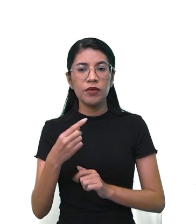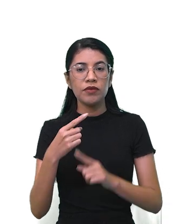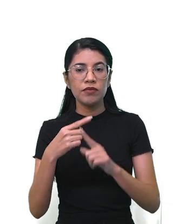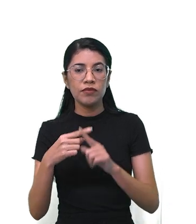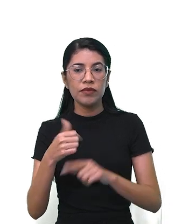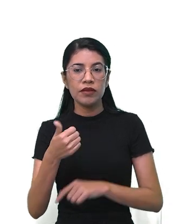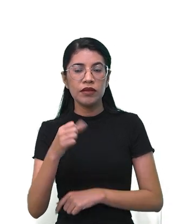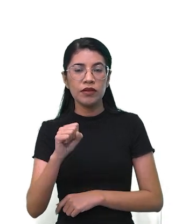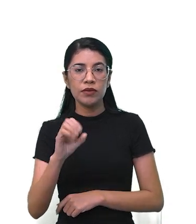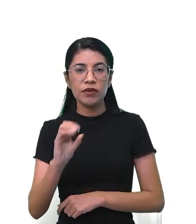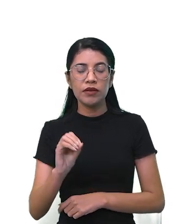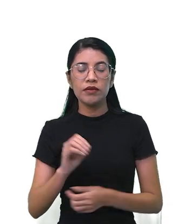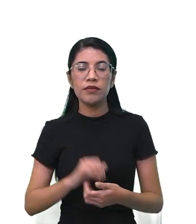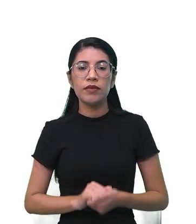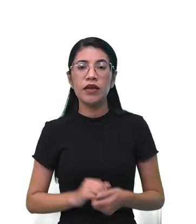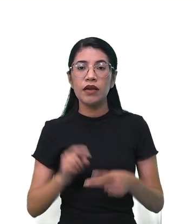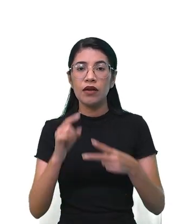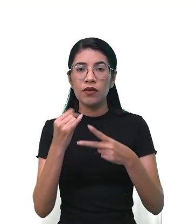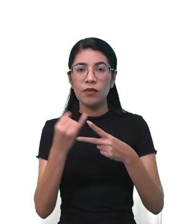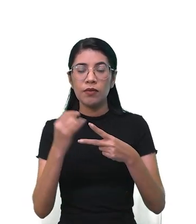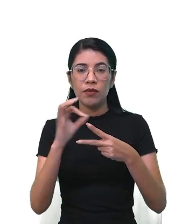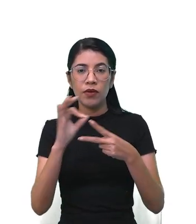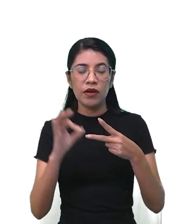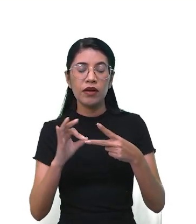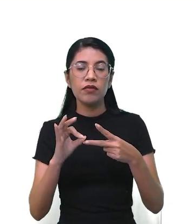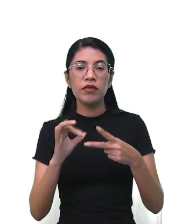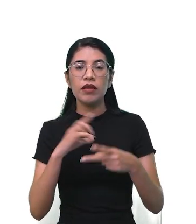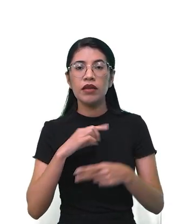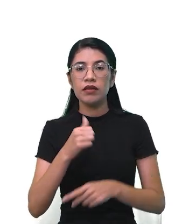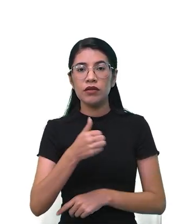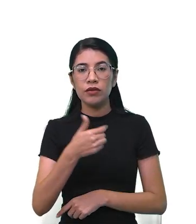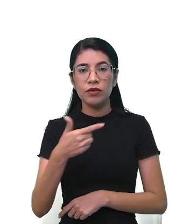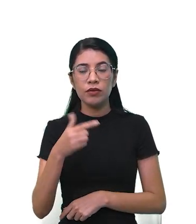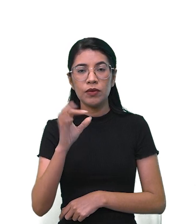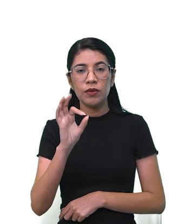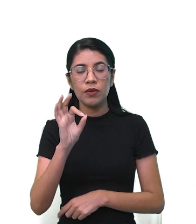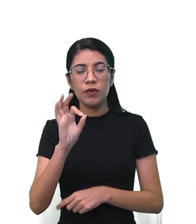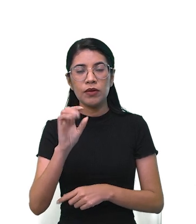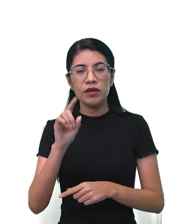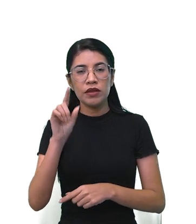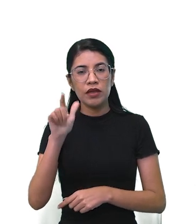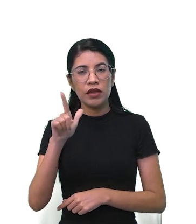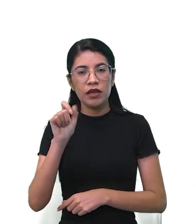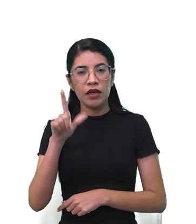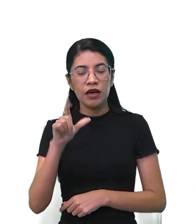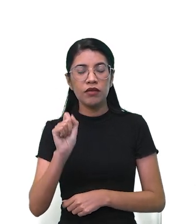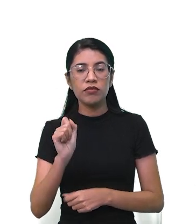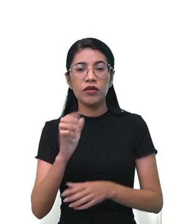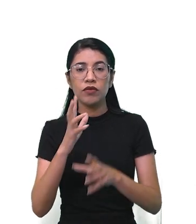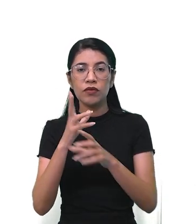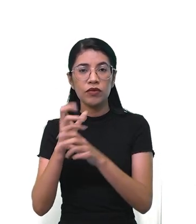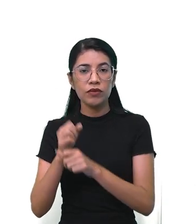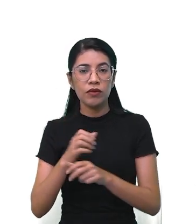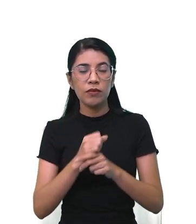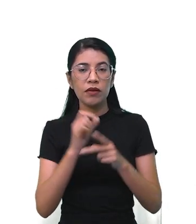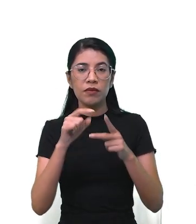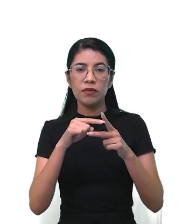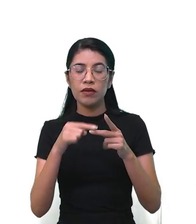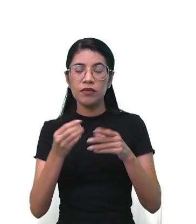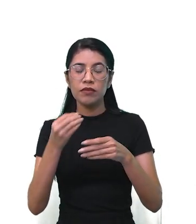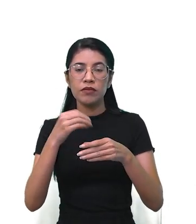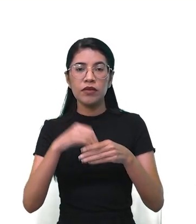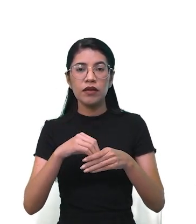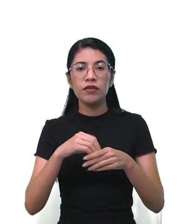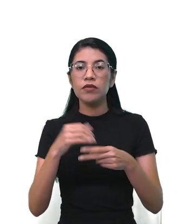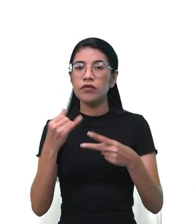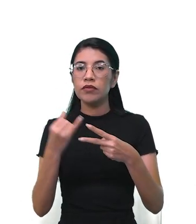Como se trata de um polígono que possui 12 lados, então eu vou encontrar o somatório de todos os ângulos internos desse